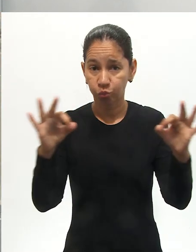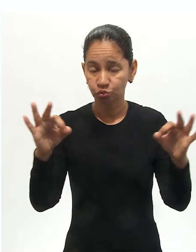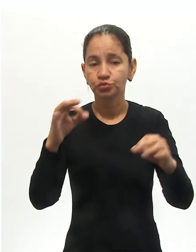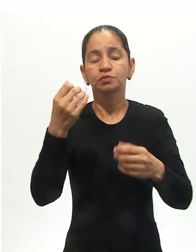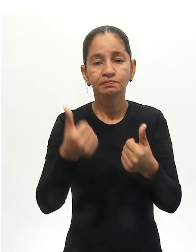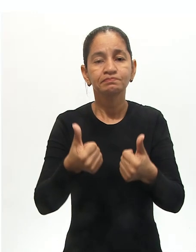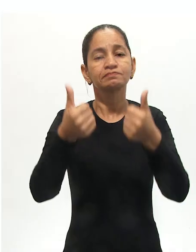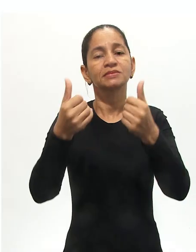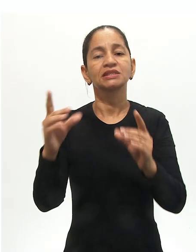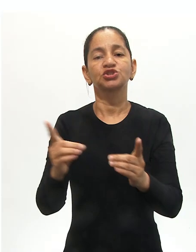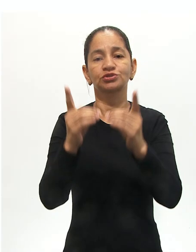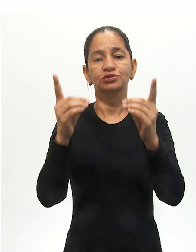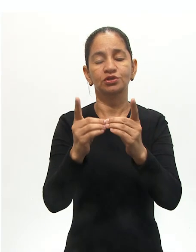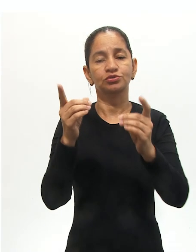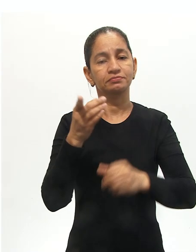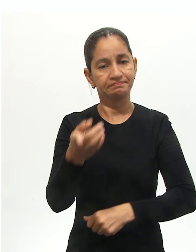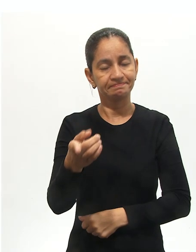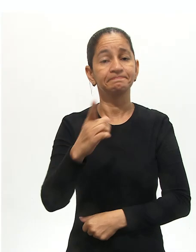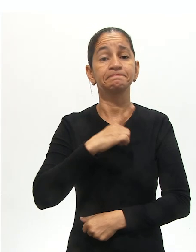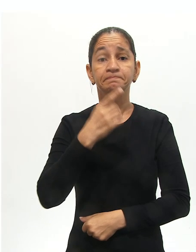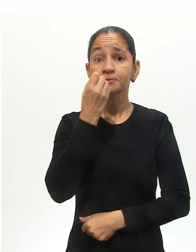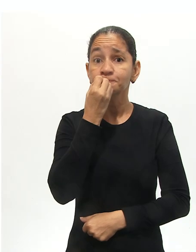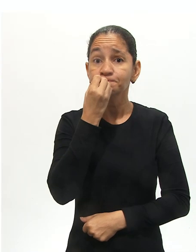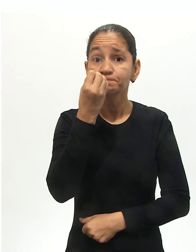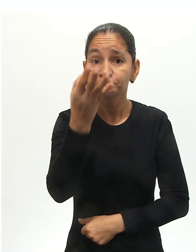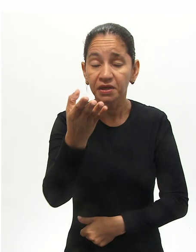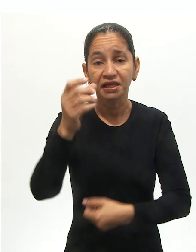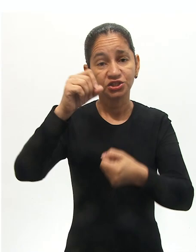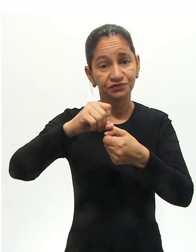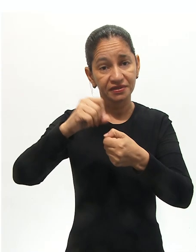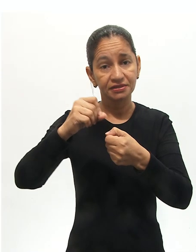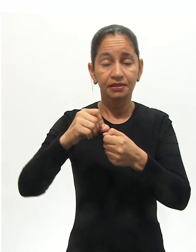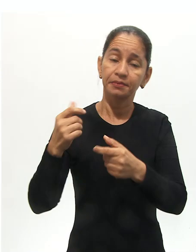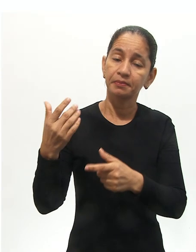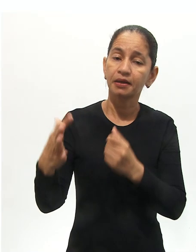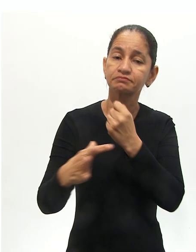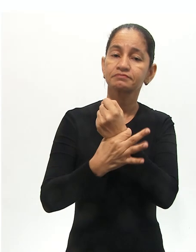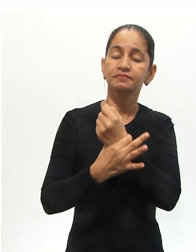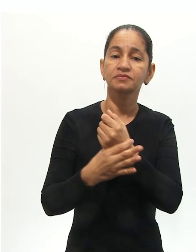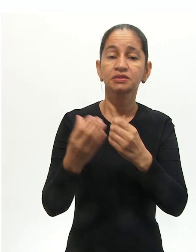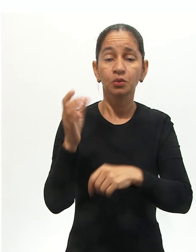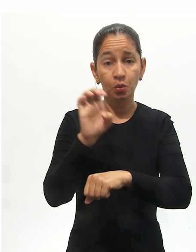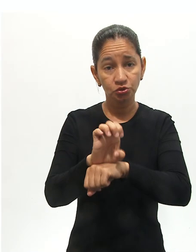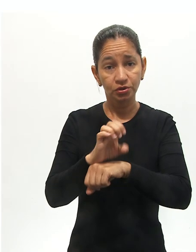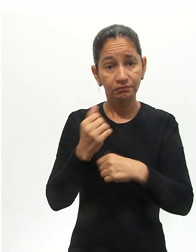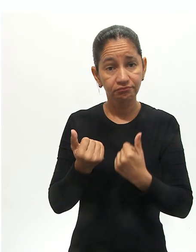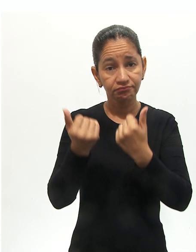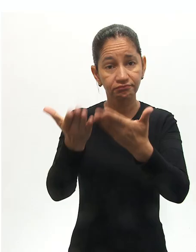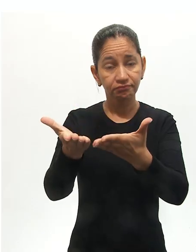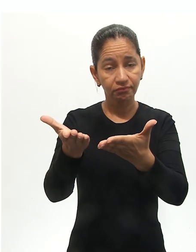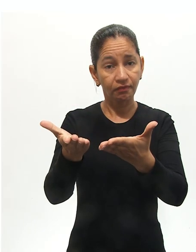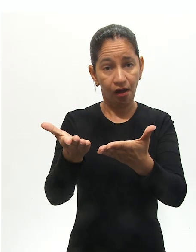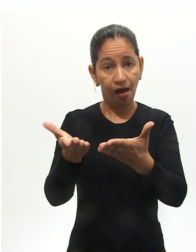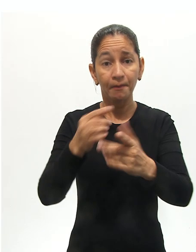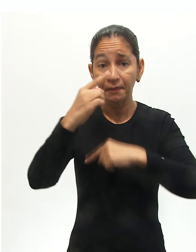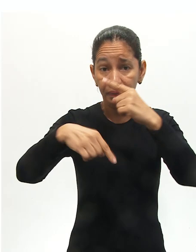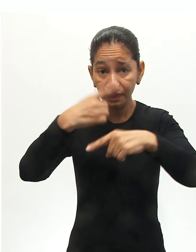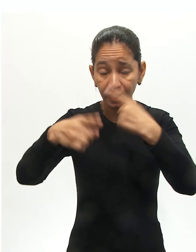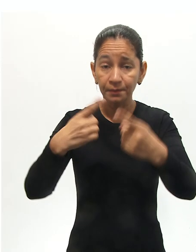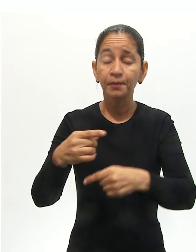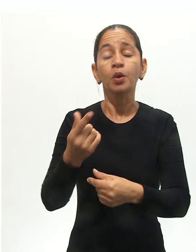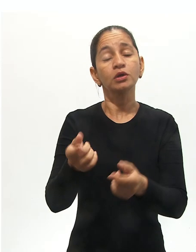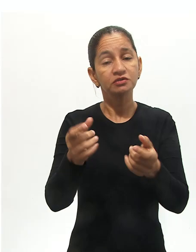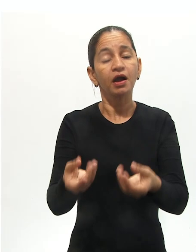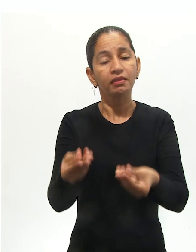materiais. Essa educação é entendida como um bem de produção, como um bem do Estado, como uma